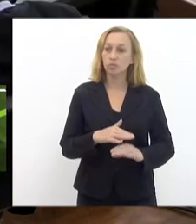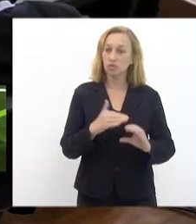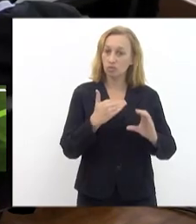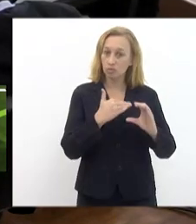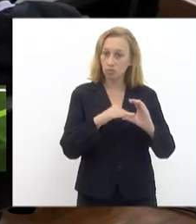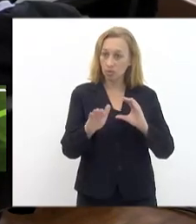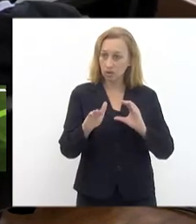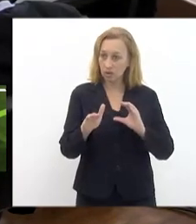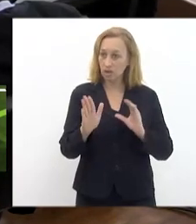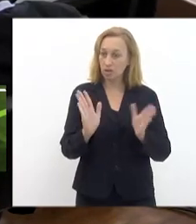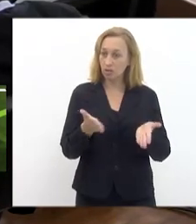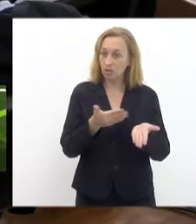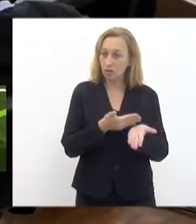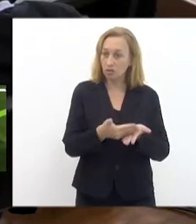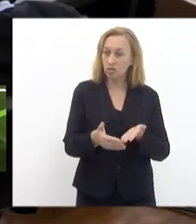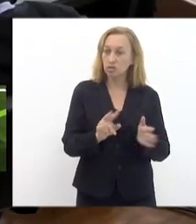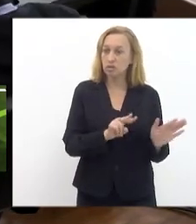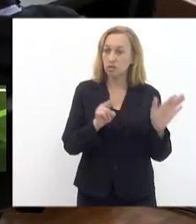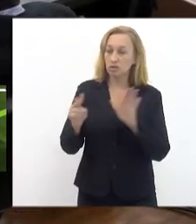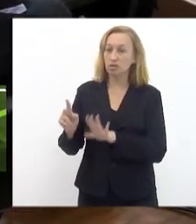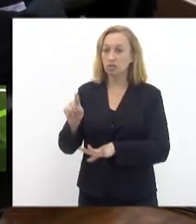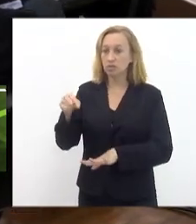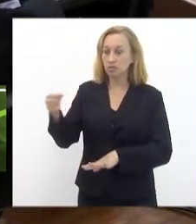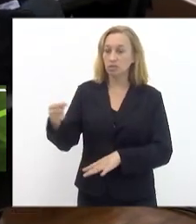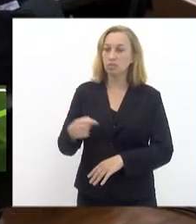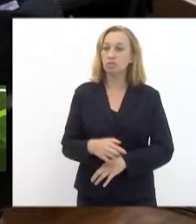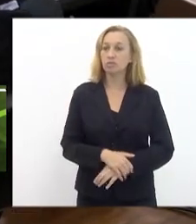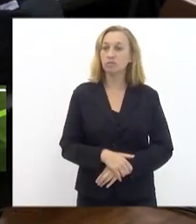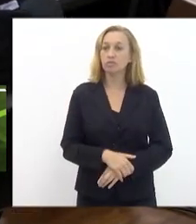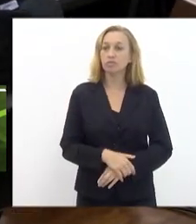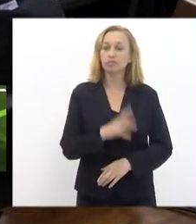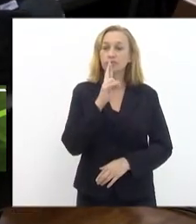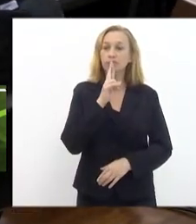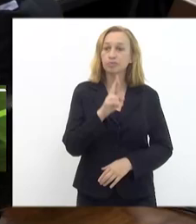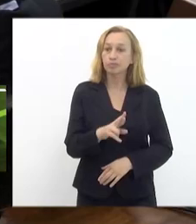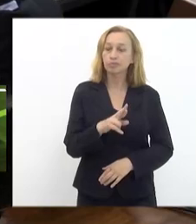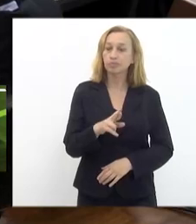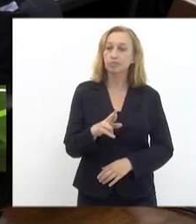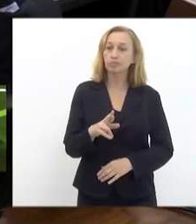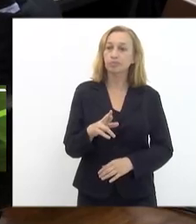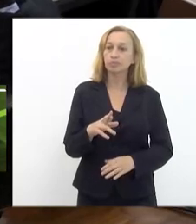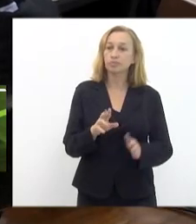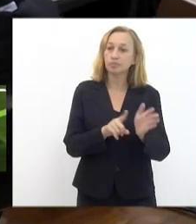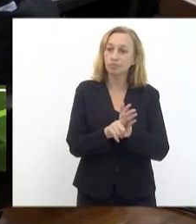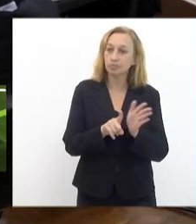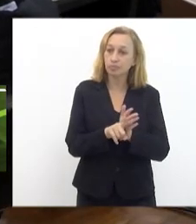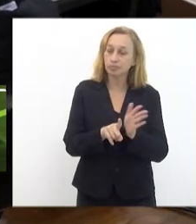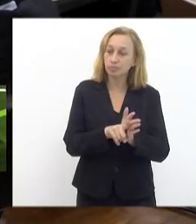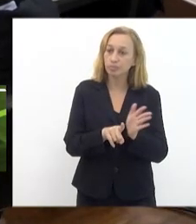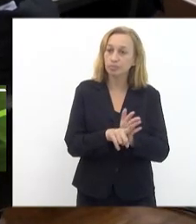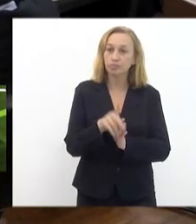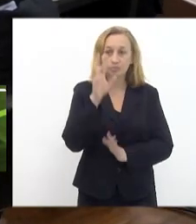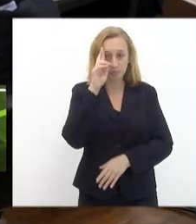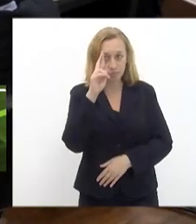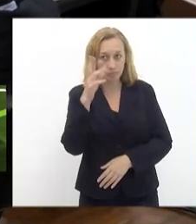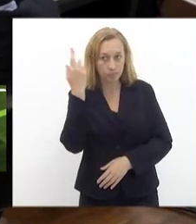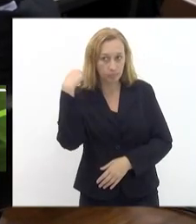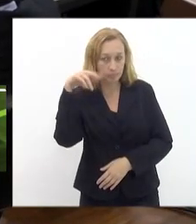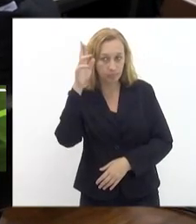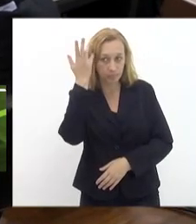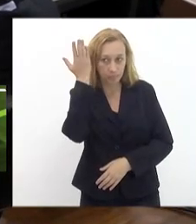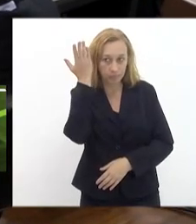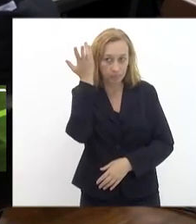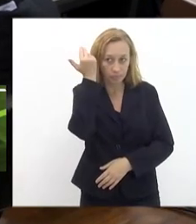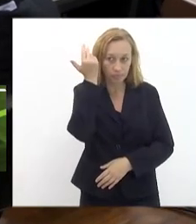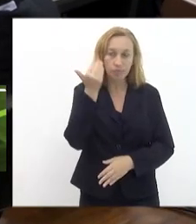manda logo vídeos que uma semana que vem a gente responde às minhas questões é que você sai olho tô pedindo em